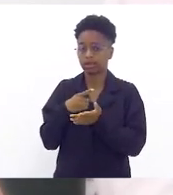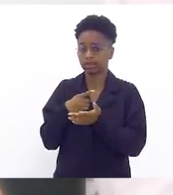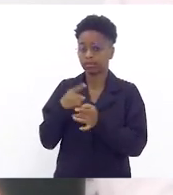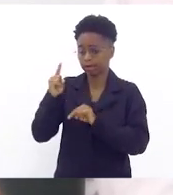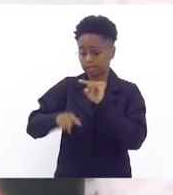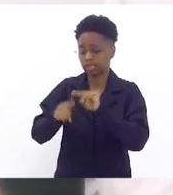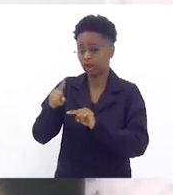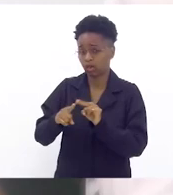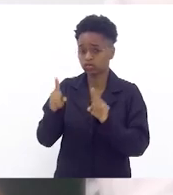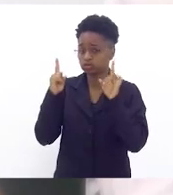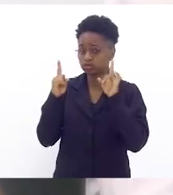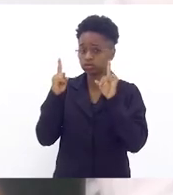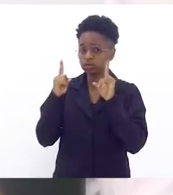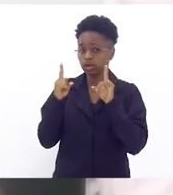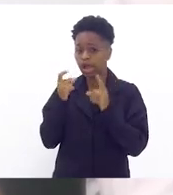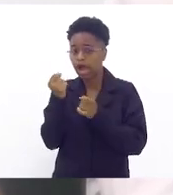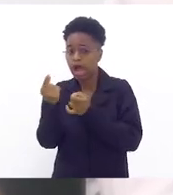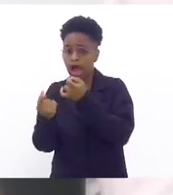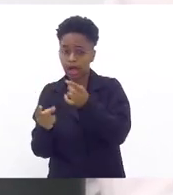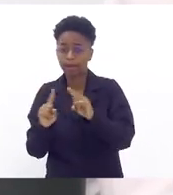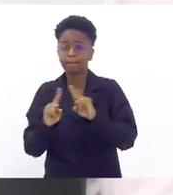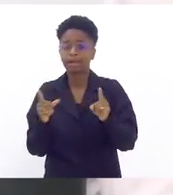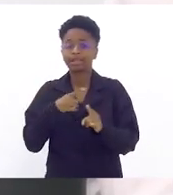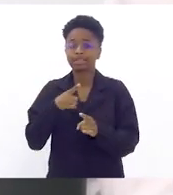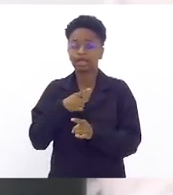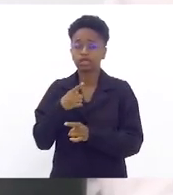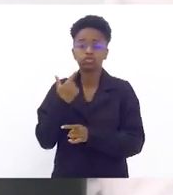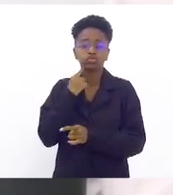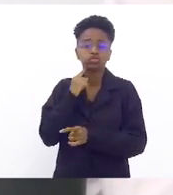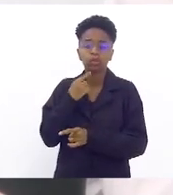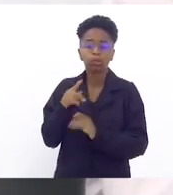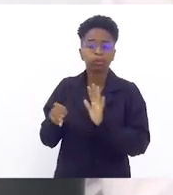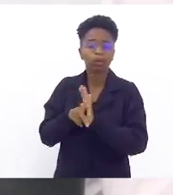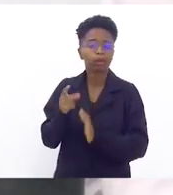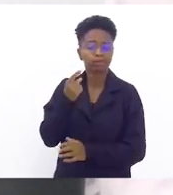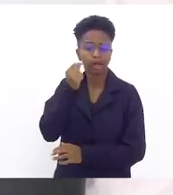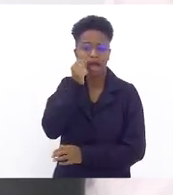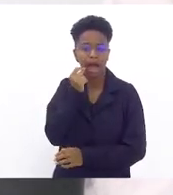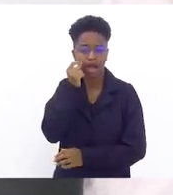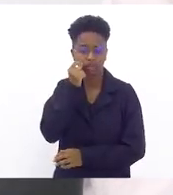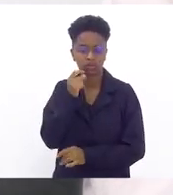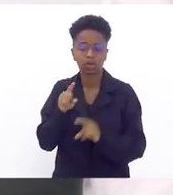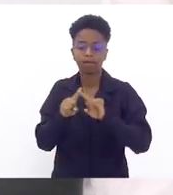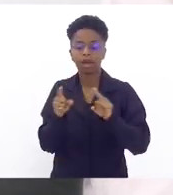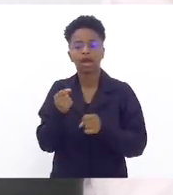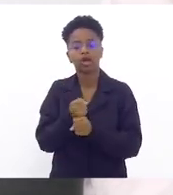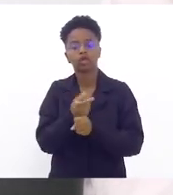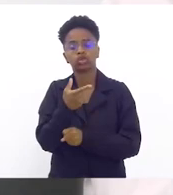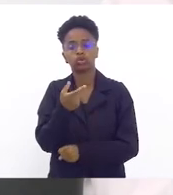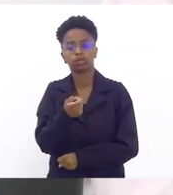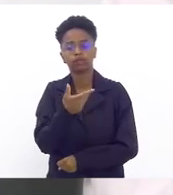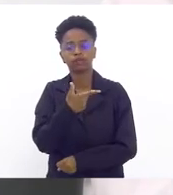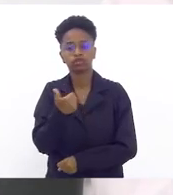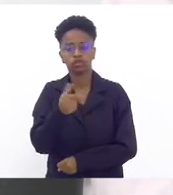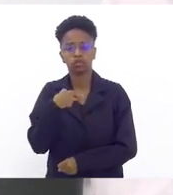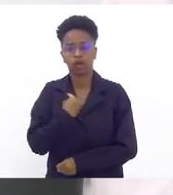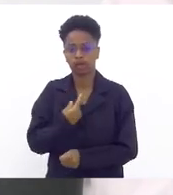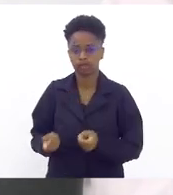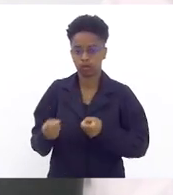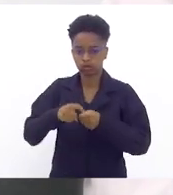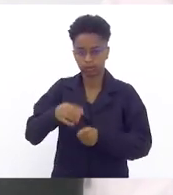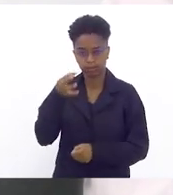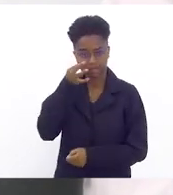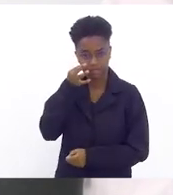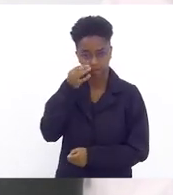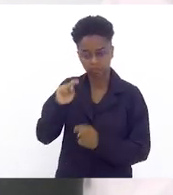insalubre por conta de contaminação com dejetos derrados desde 2021 ao retornarmos atividade presencial pós